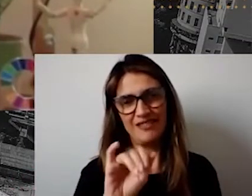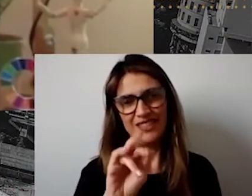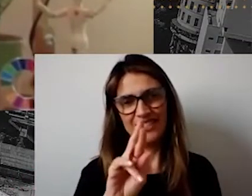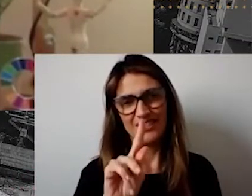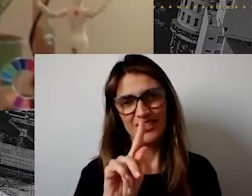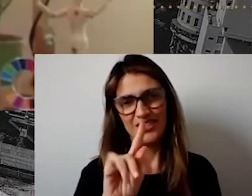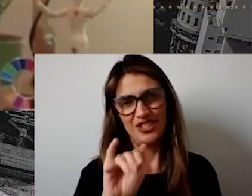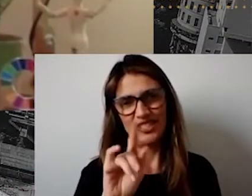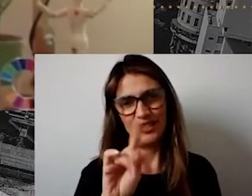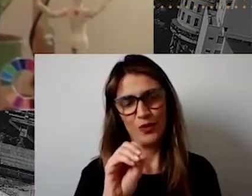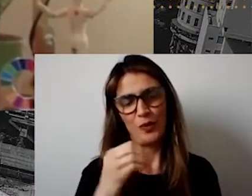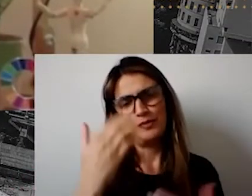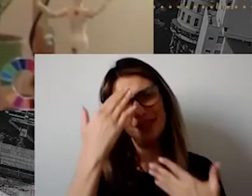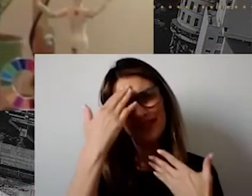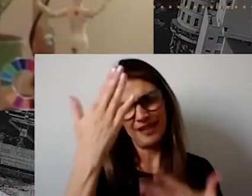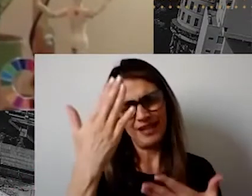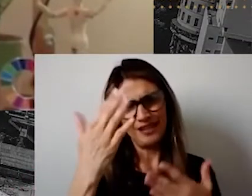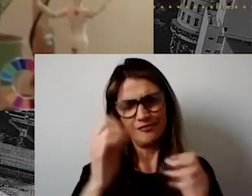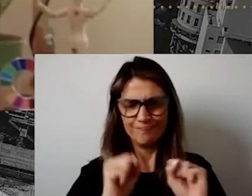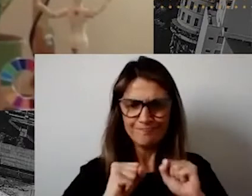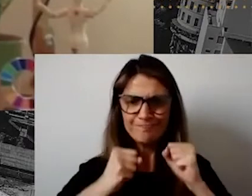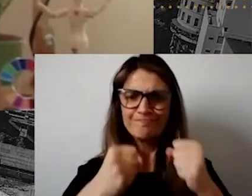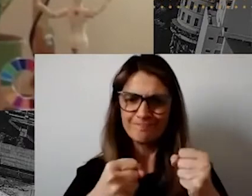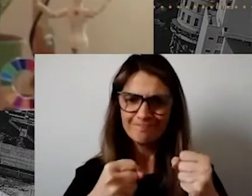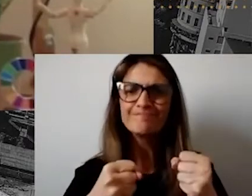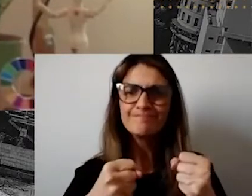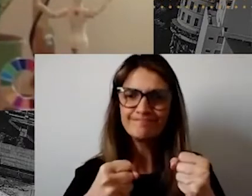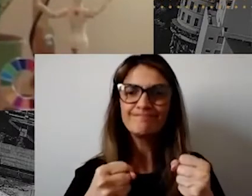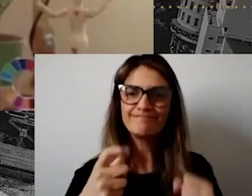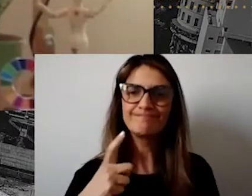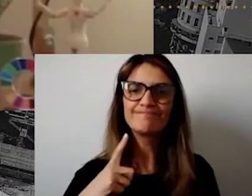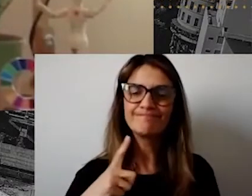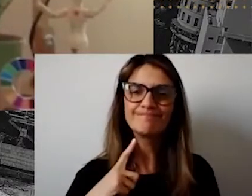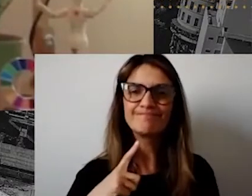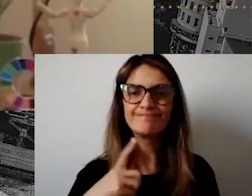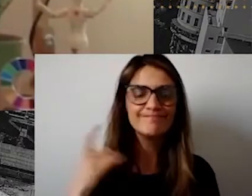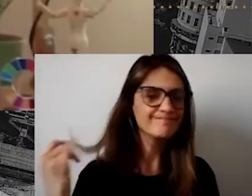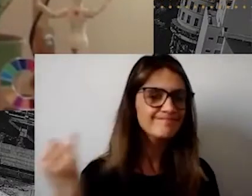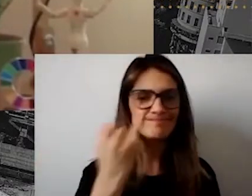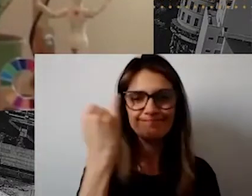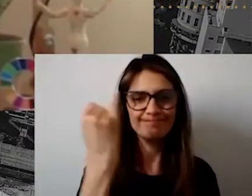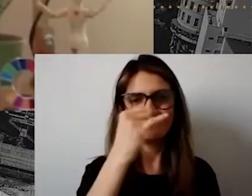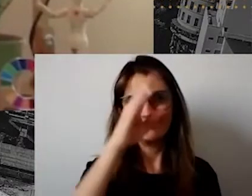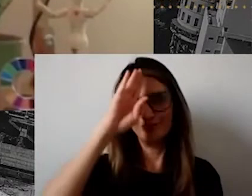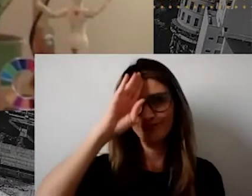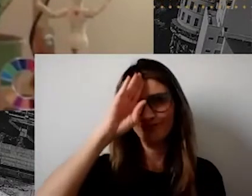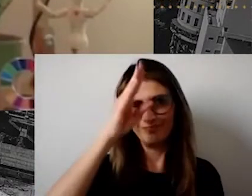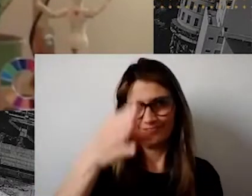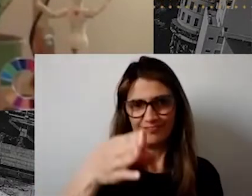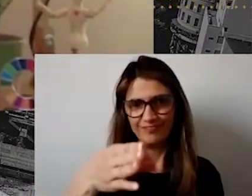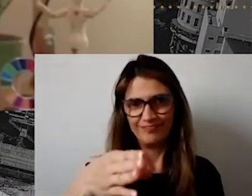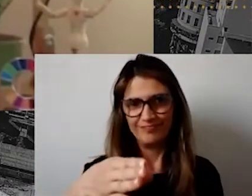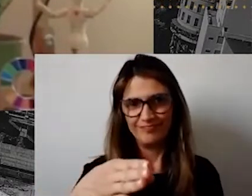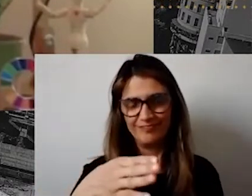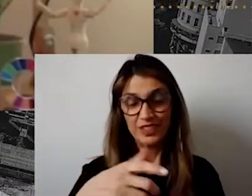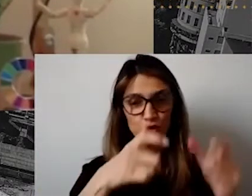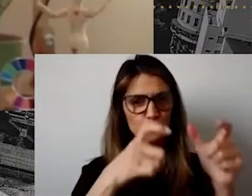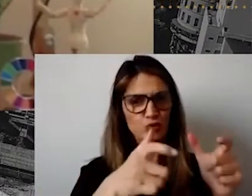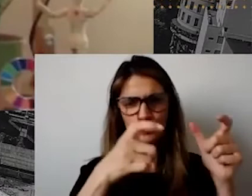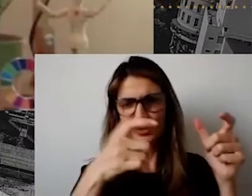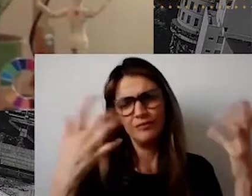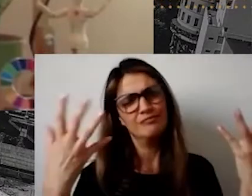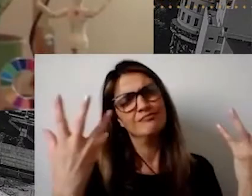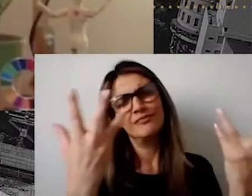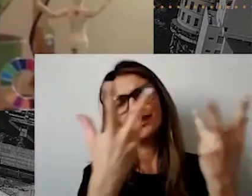seus esforços que são essenciais para esse pedaço de paraíso maravilhoso que é